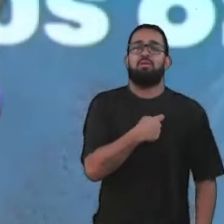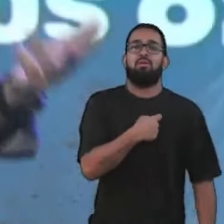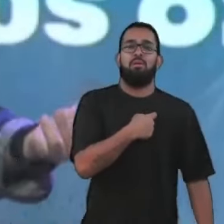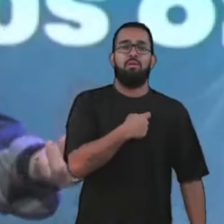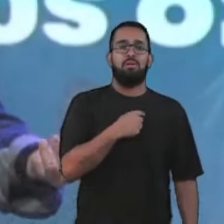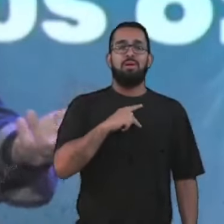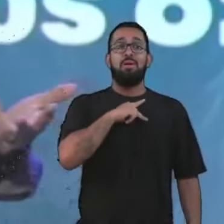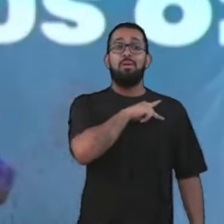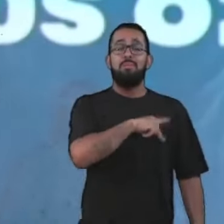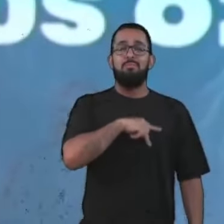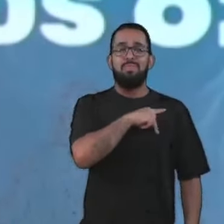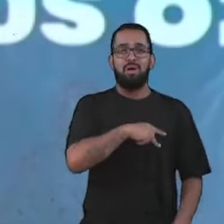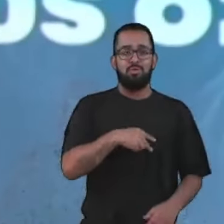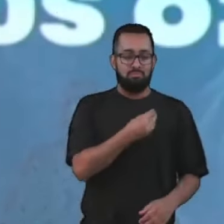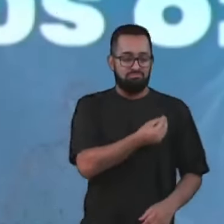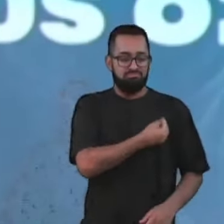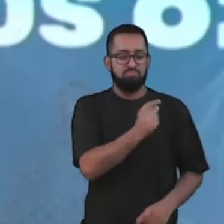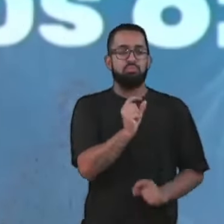foi arrastado,